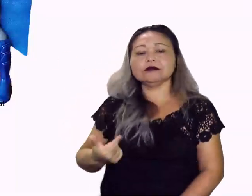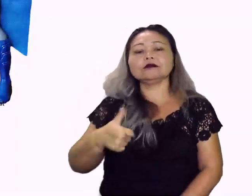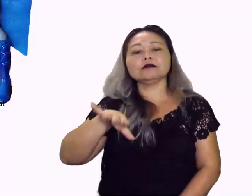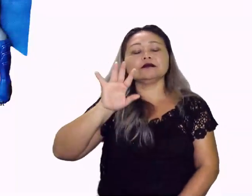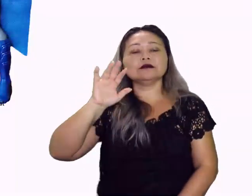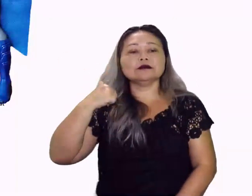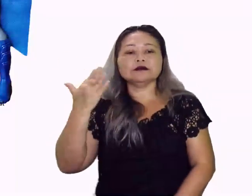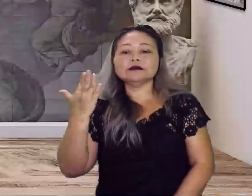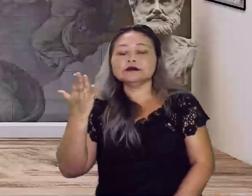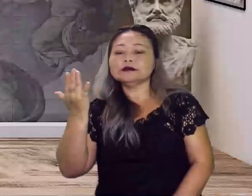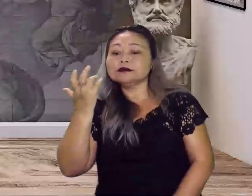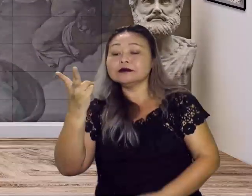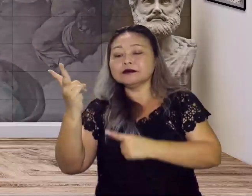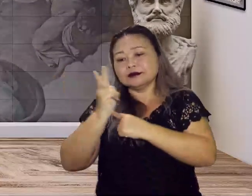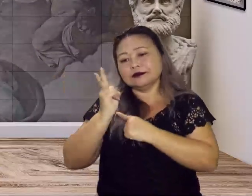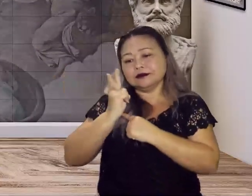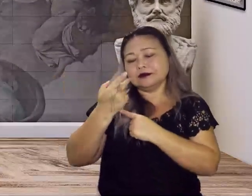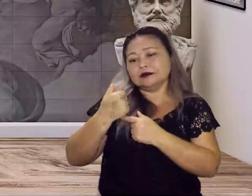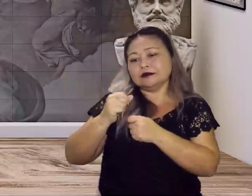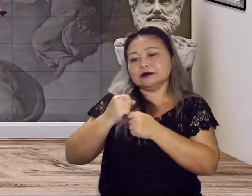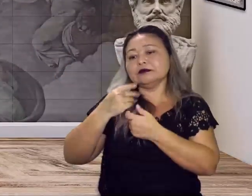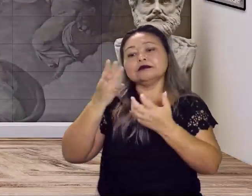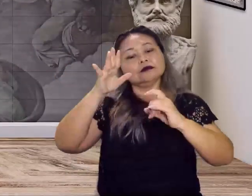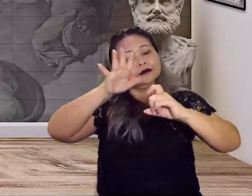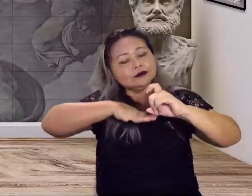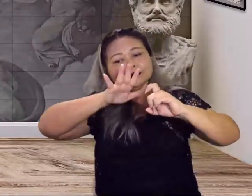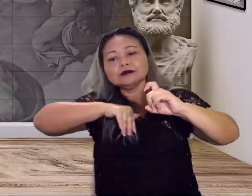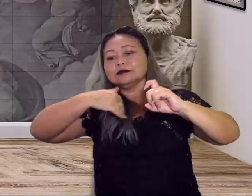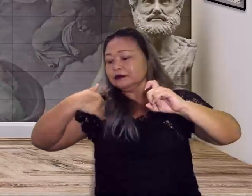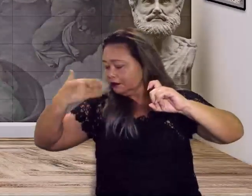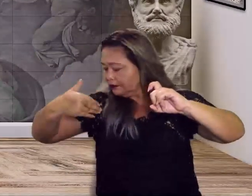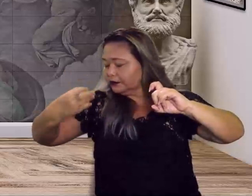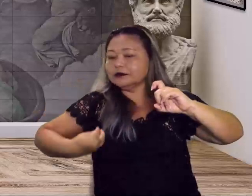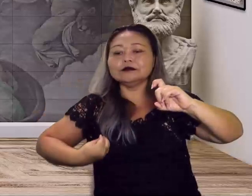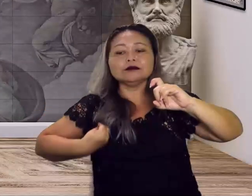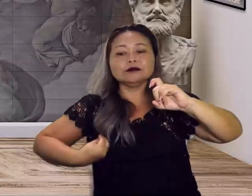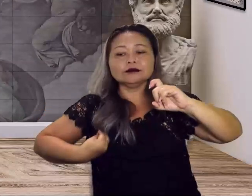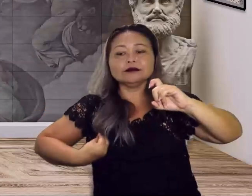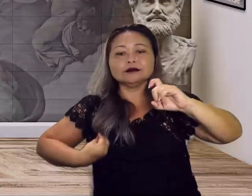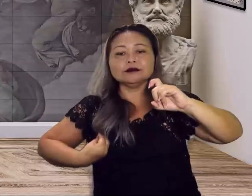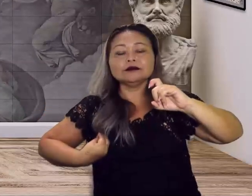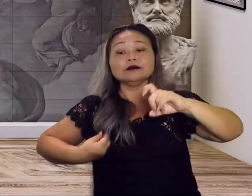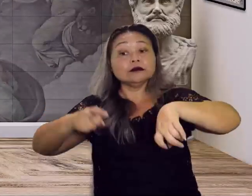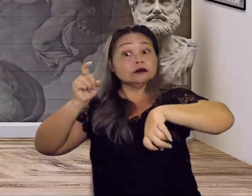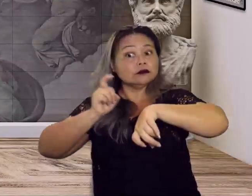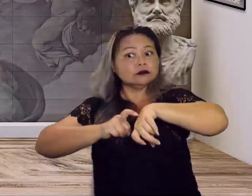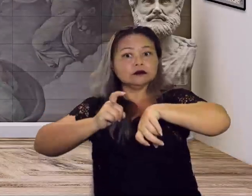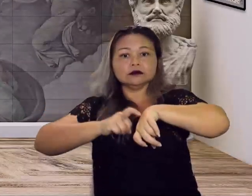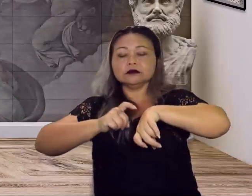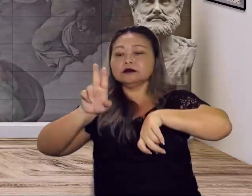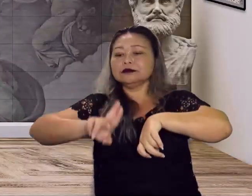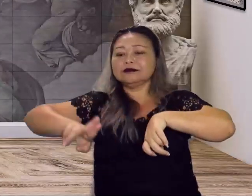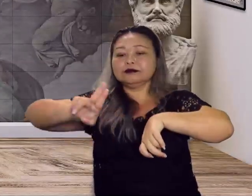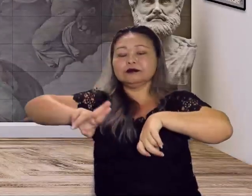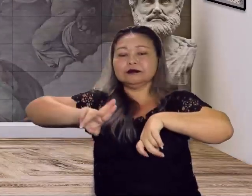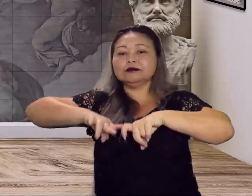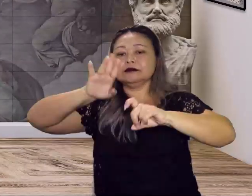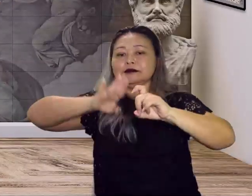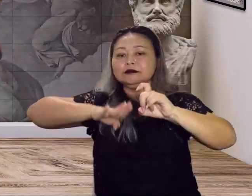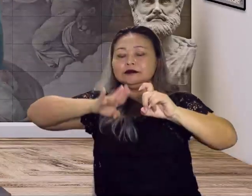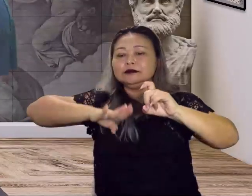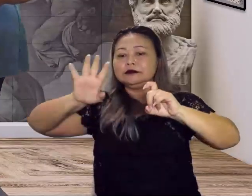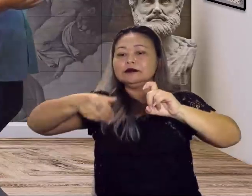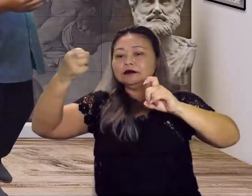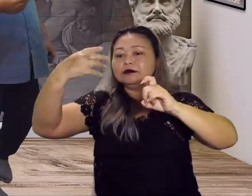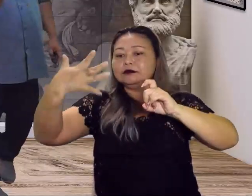querem, né, ultrapassar. Os mitos passam, né, pela nossa vida. A todo momento eu uso, né, a mitologia